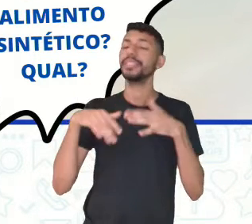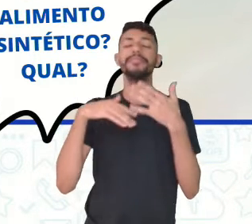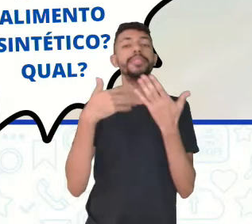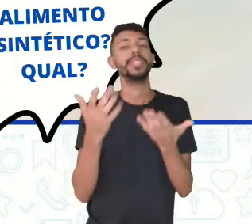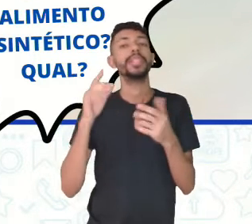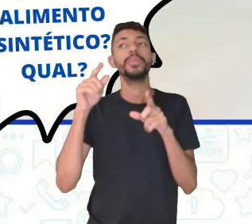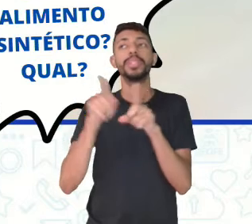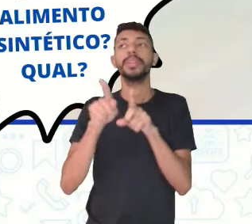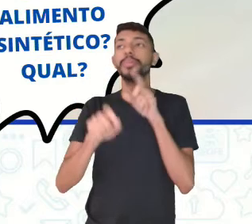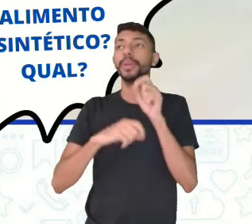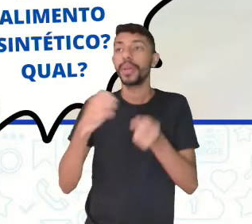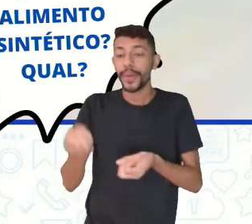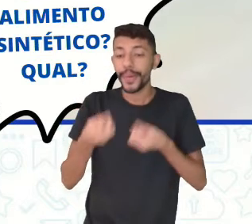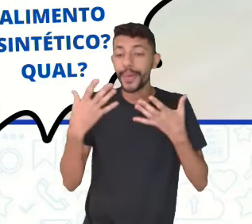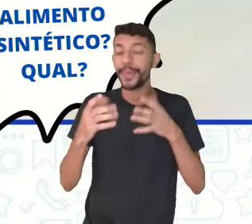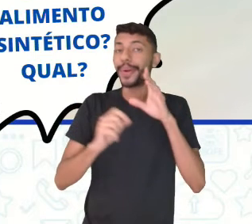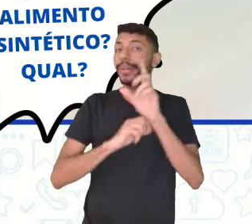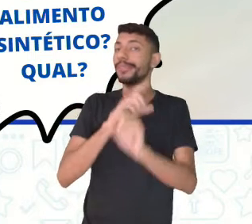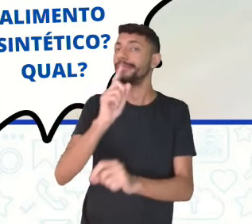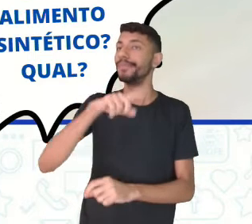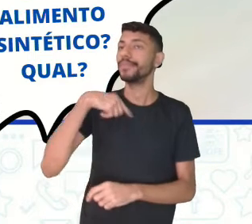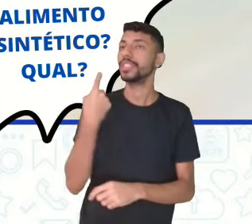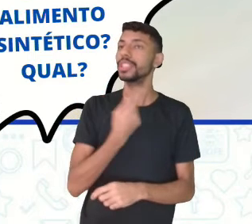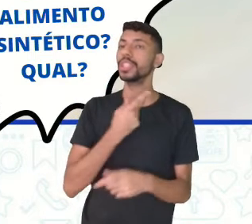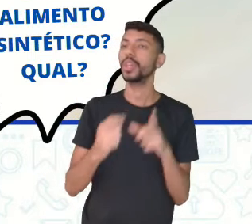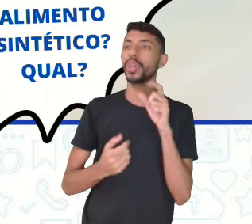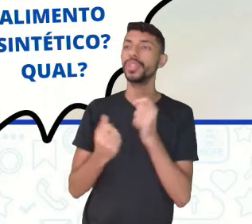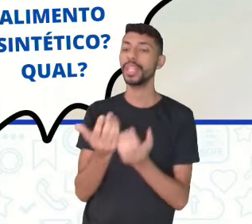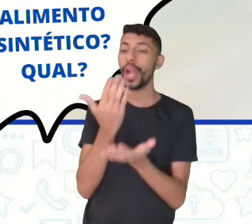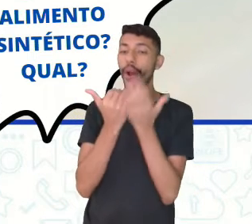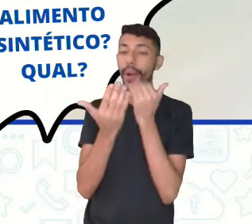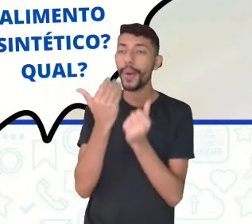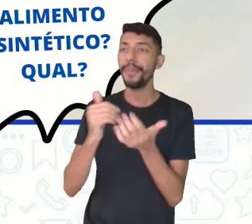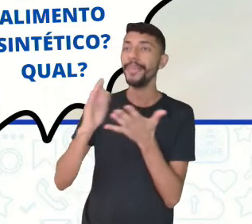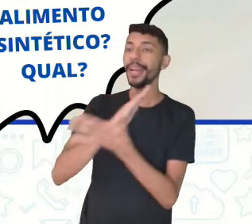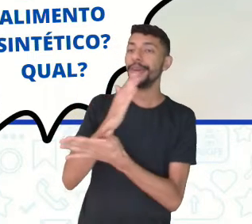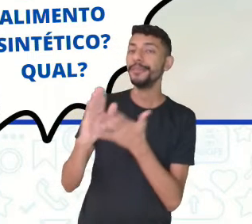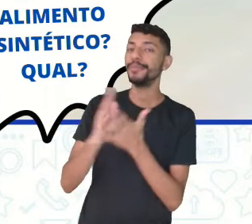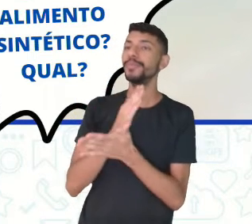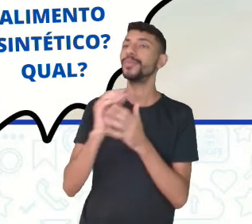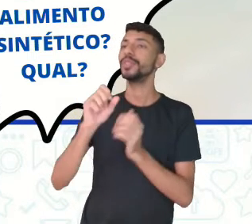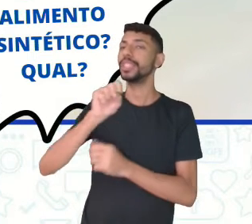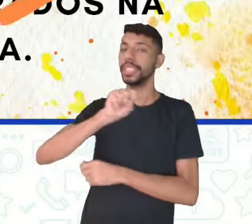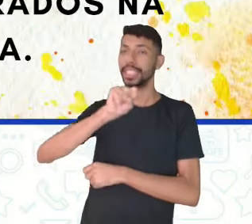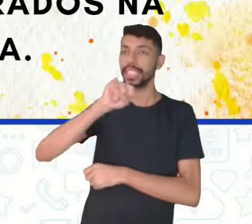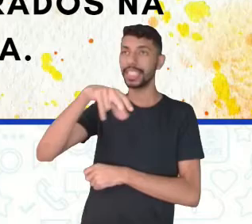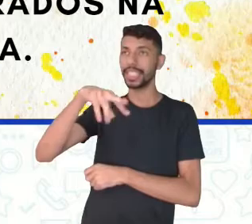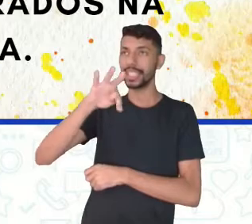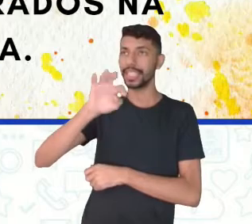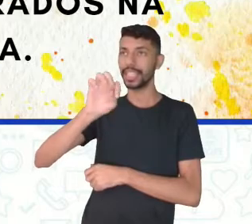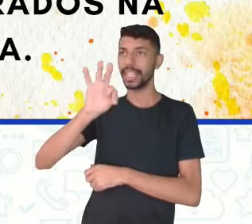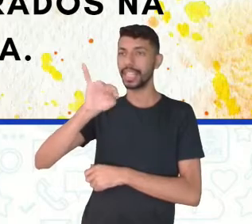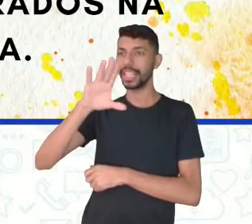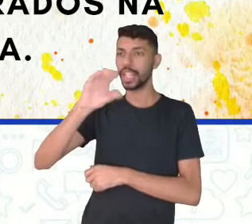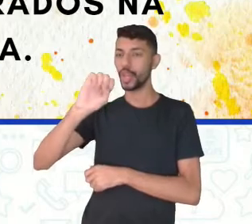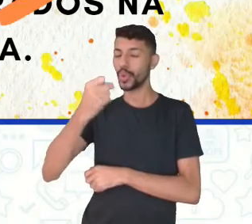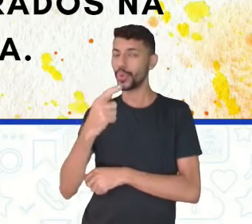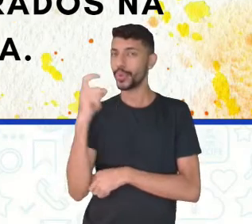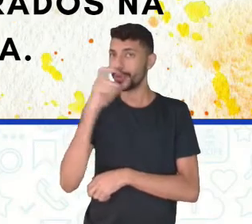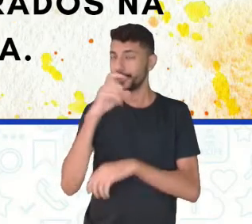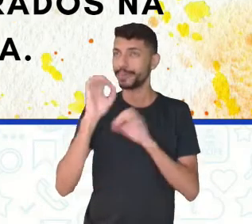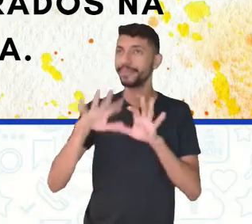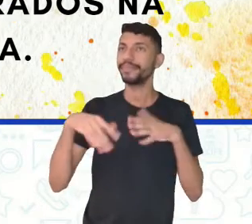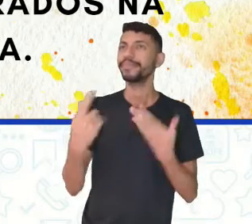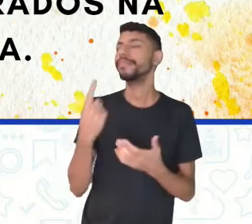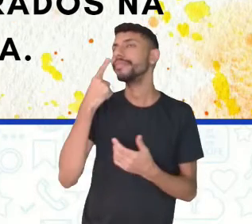ainda, acho que foi surpresa, que nós ingerimos alguns alimentos sintéticos. Vamos ver aqui. Vimos que a